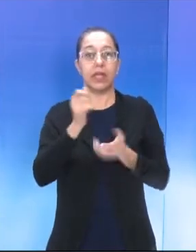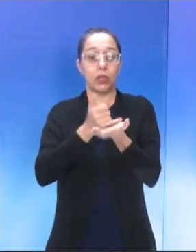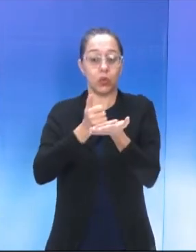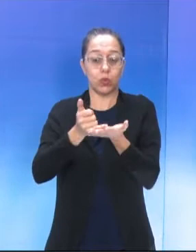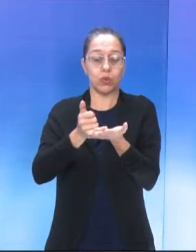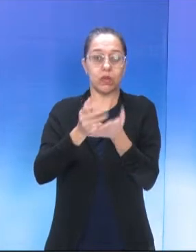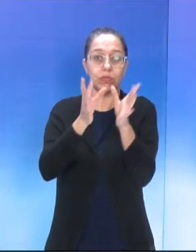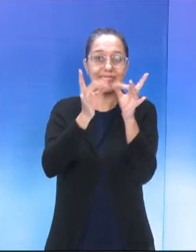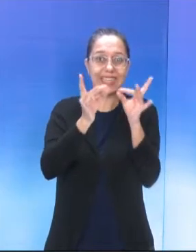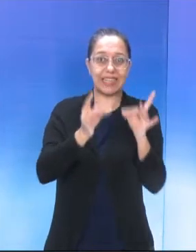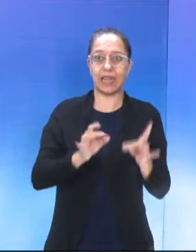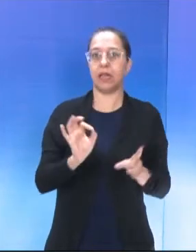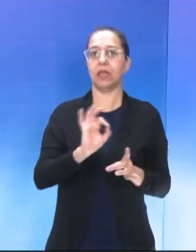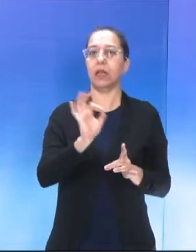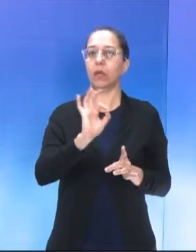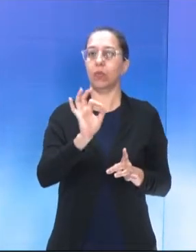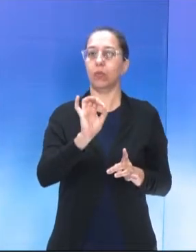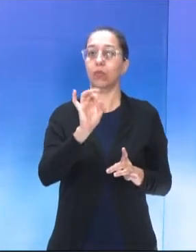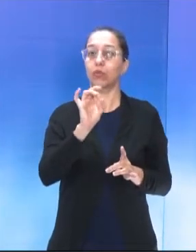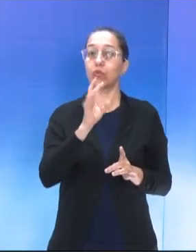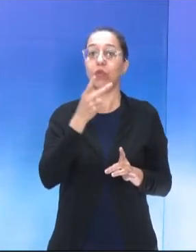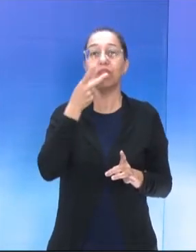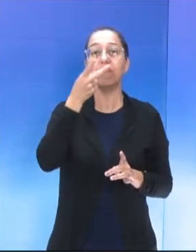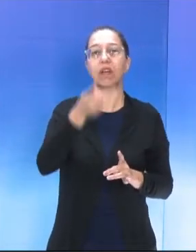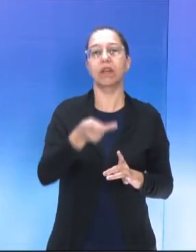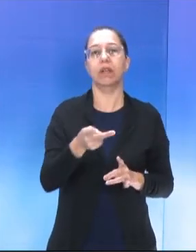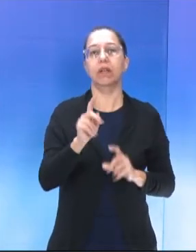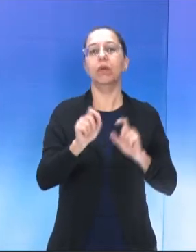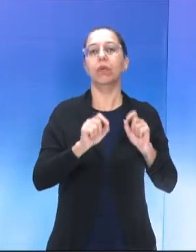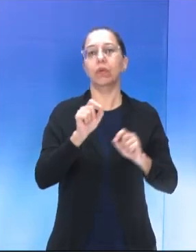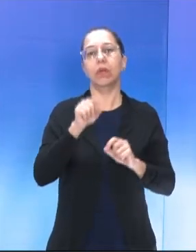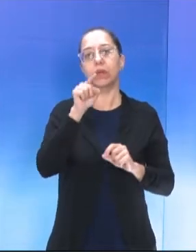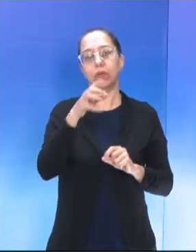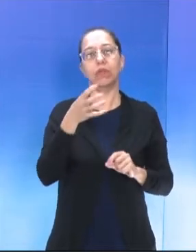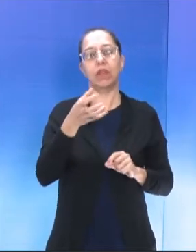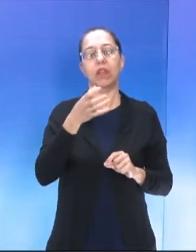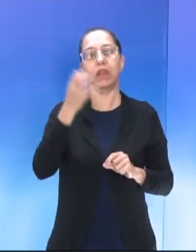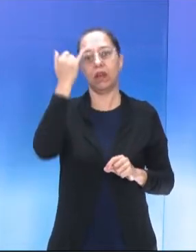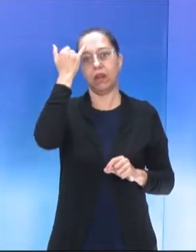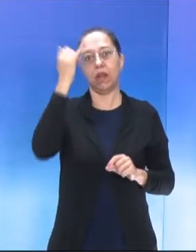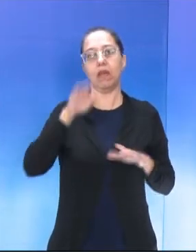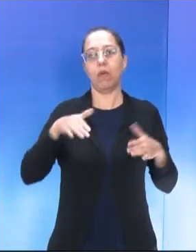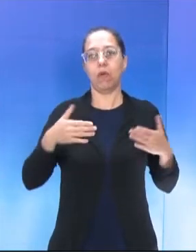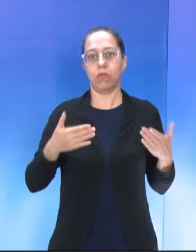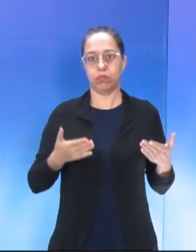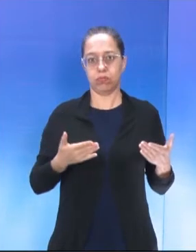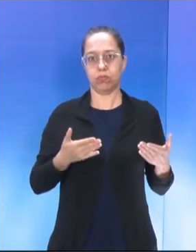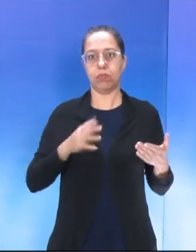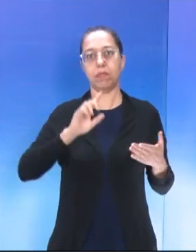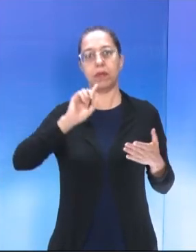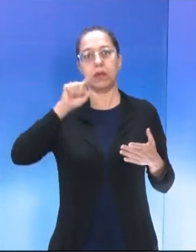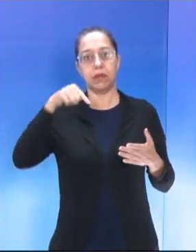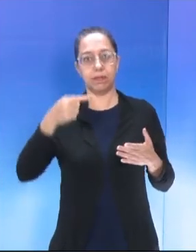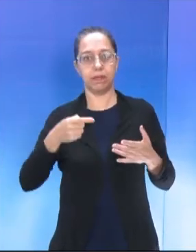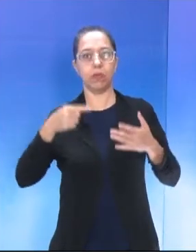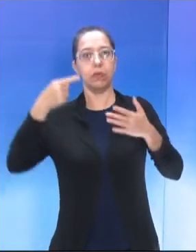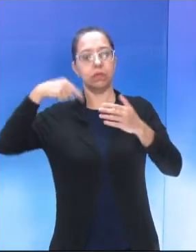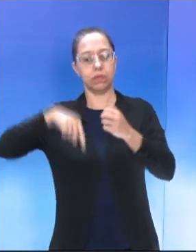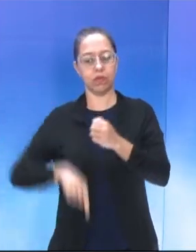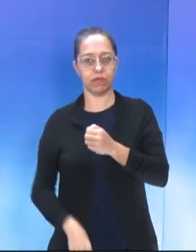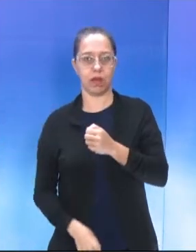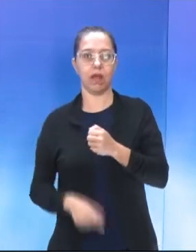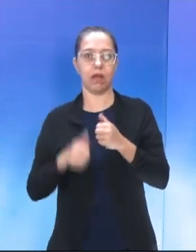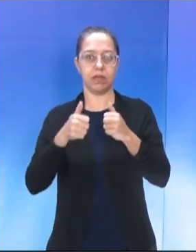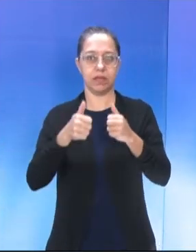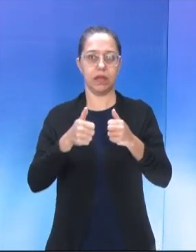cita o argumento que você vai certamente desenvolver depois no meio do seu texto, ok? Então, nós